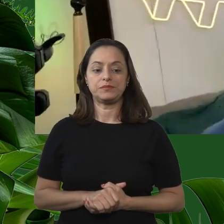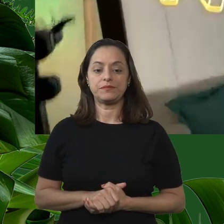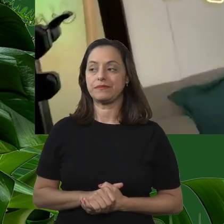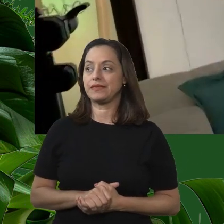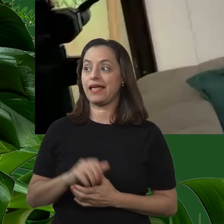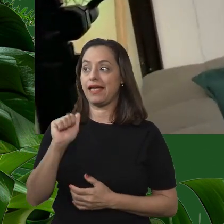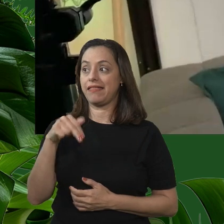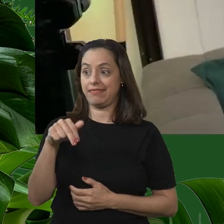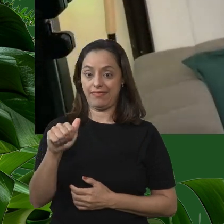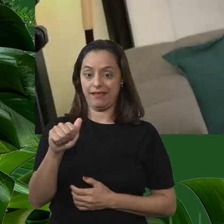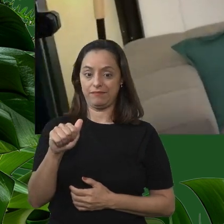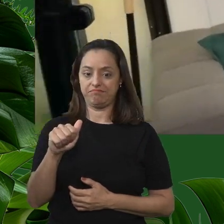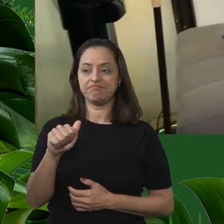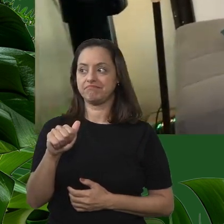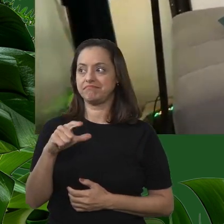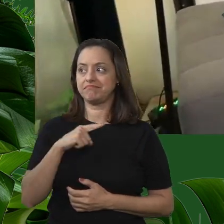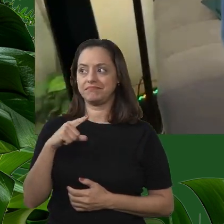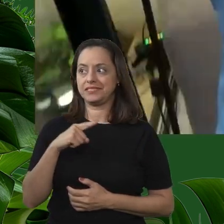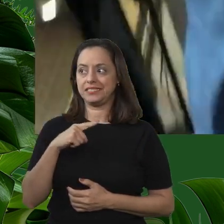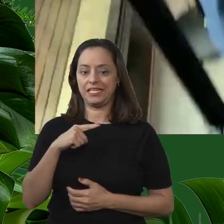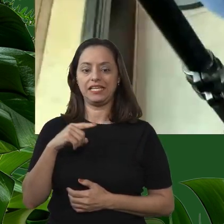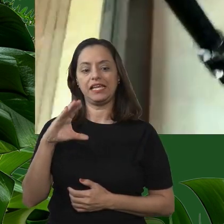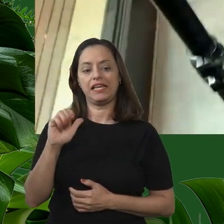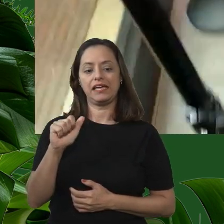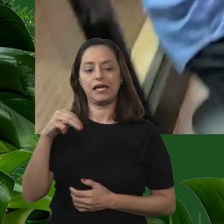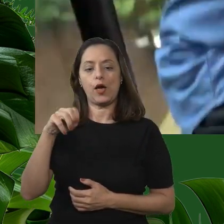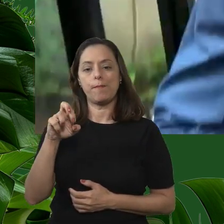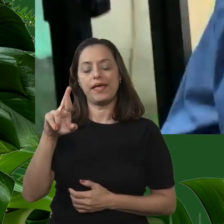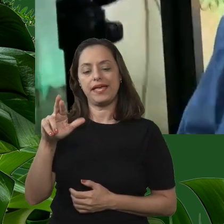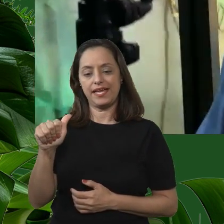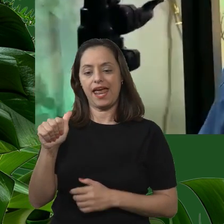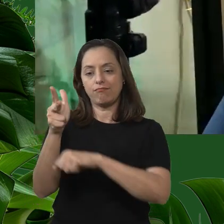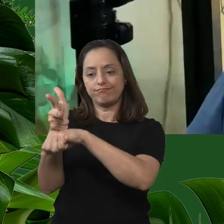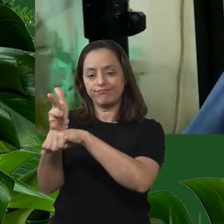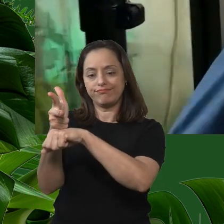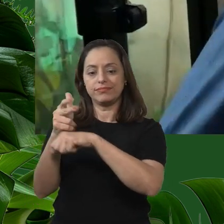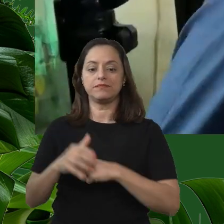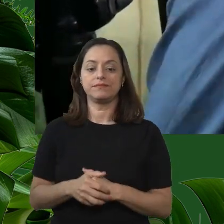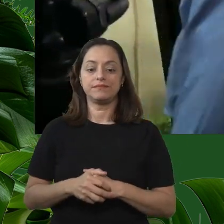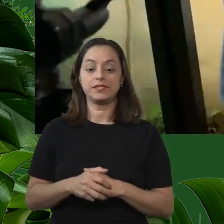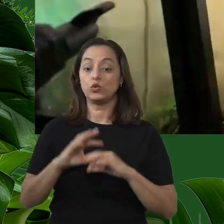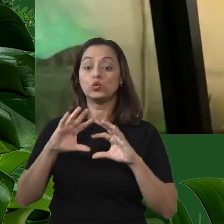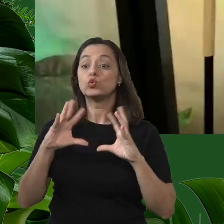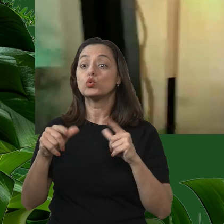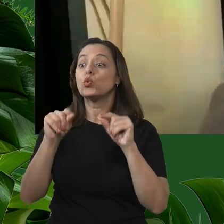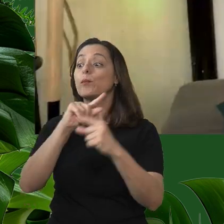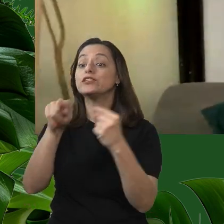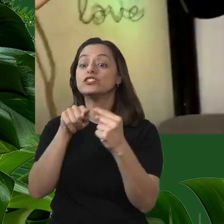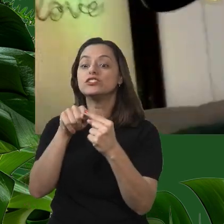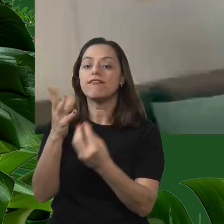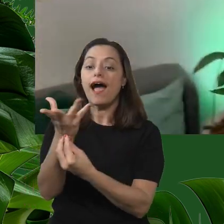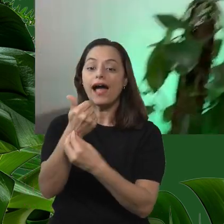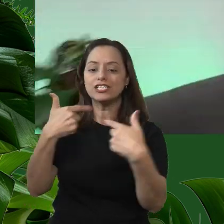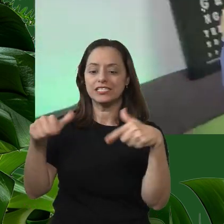também. Ana, a gente vai ter um pequeno labirinto aqui, mas tudo pela arte, né, de mostrar pelo público. Ó, aqui é o cenário